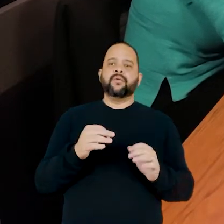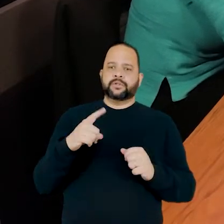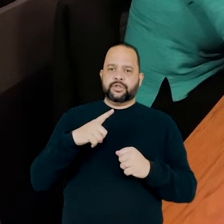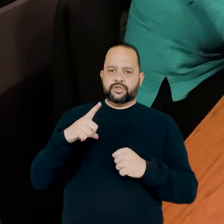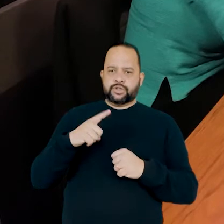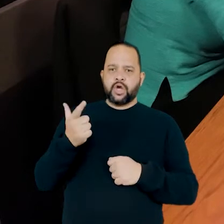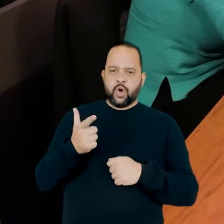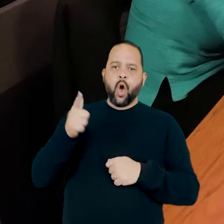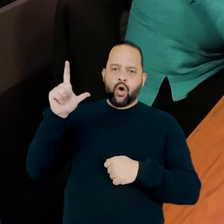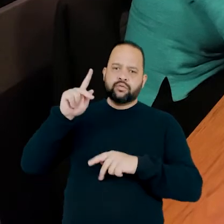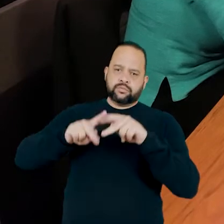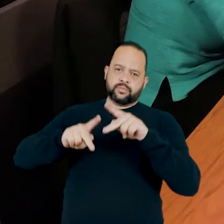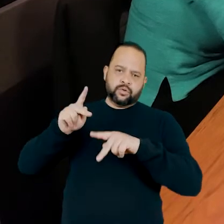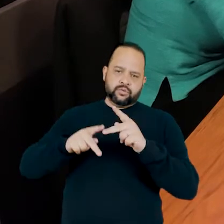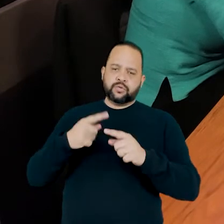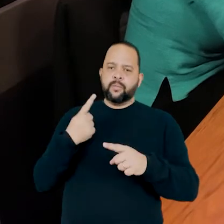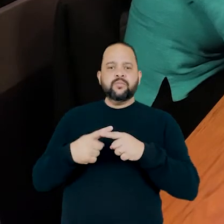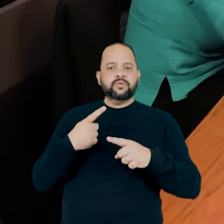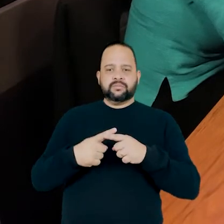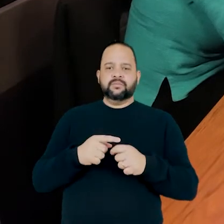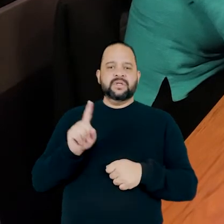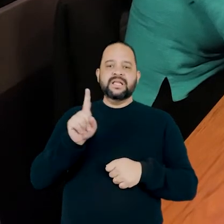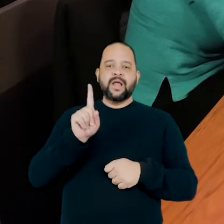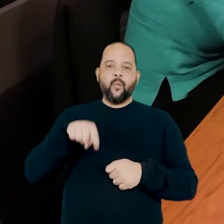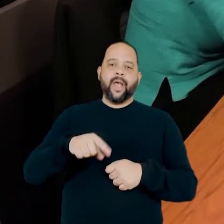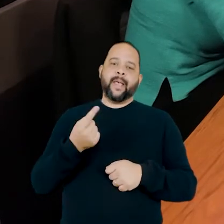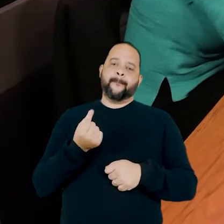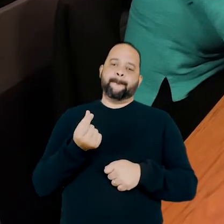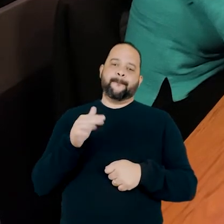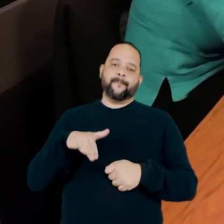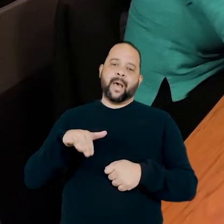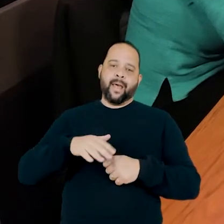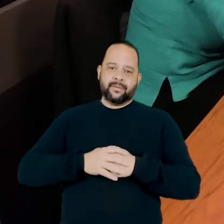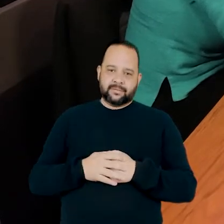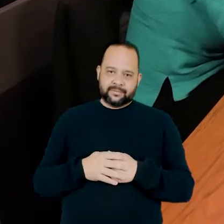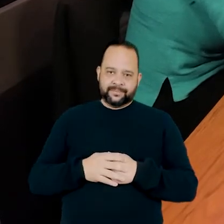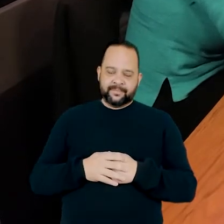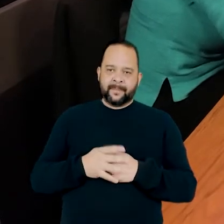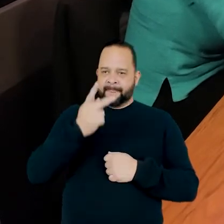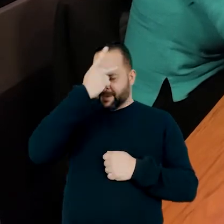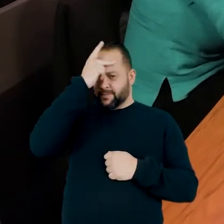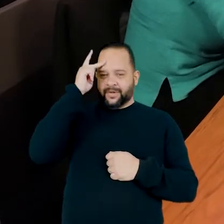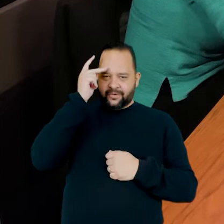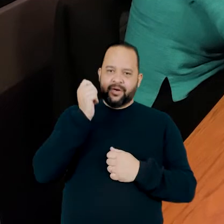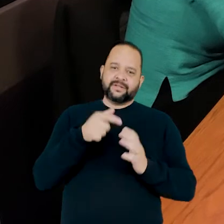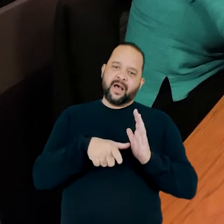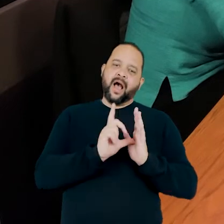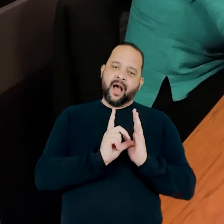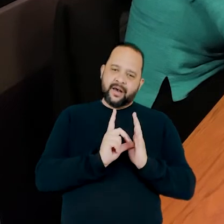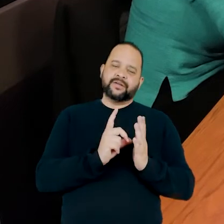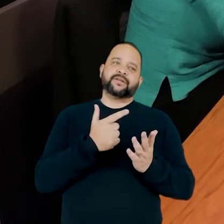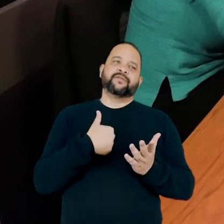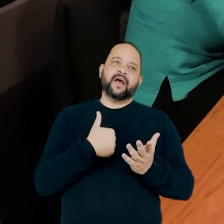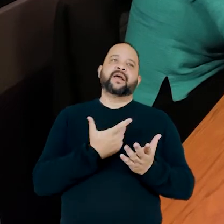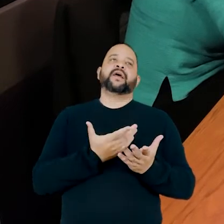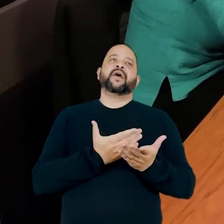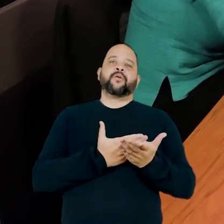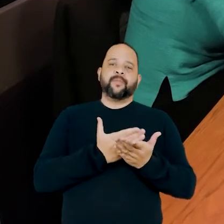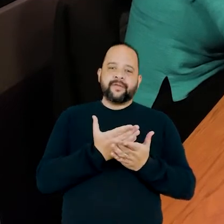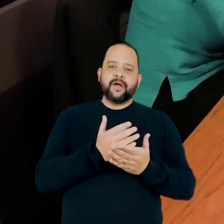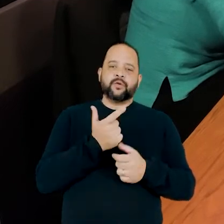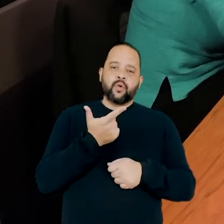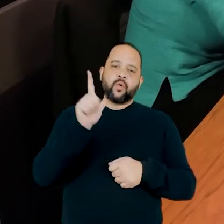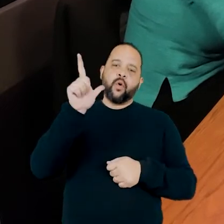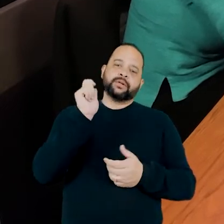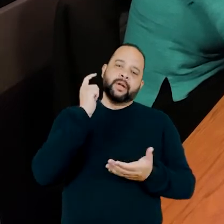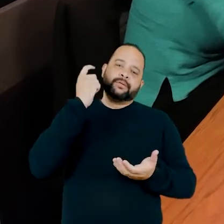produtos antes de é um produto barato, né? É. As pessoas costumam ter outros produtos antes de chegar na Churro, provavelmente, né? Ou não é o primeiro microfone. É, foi o meu